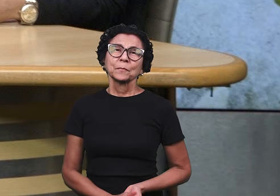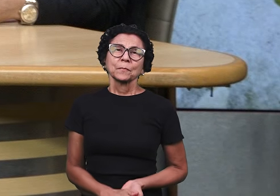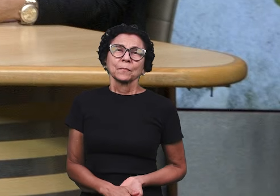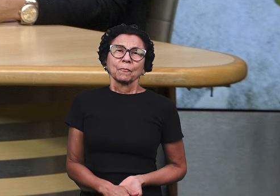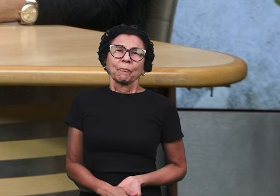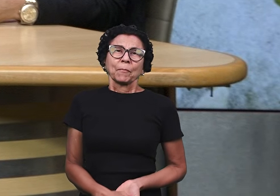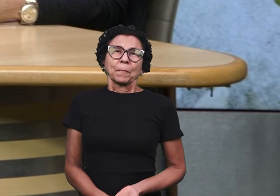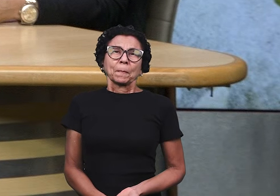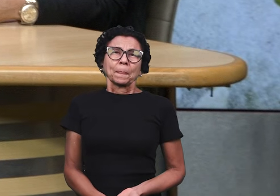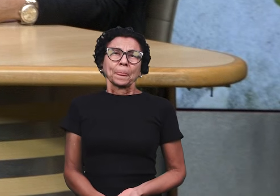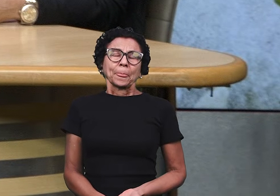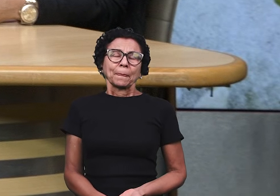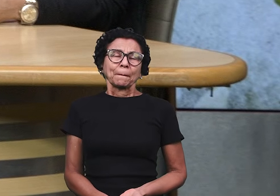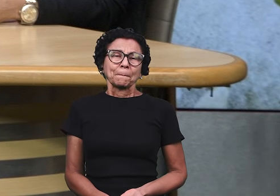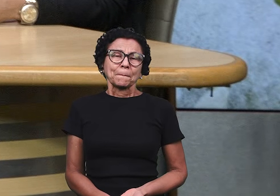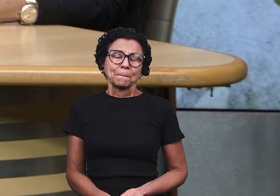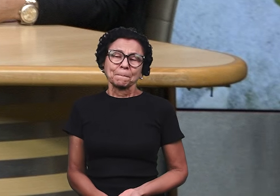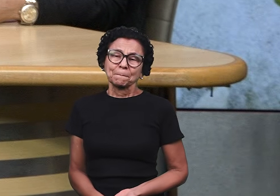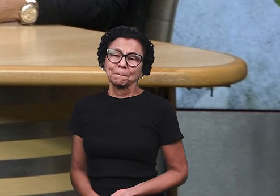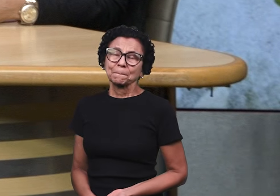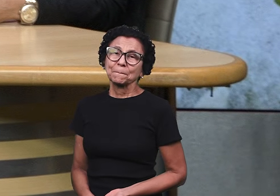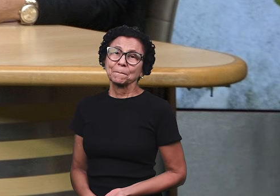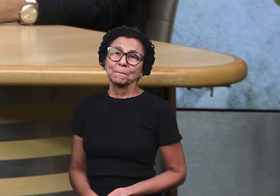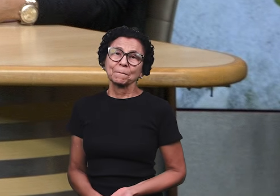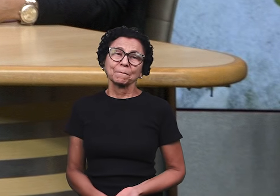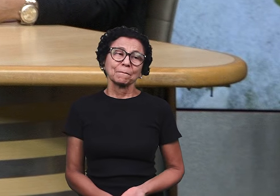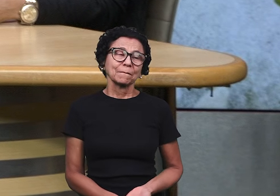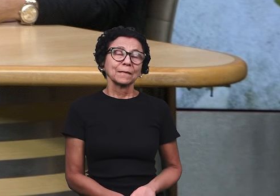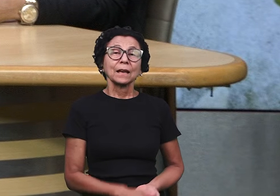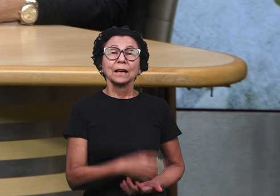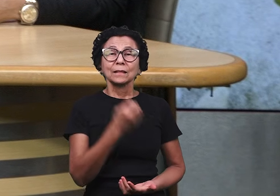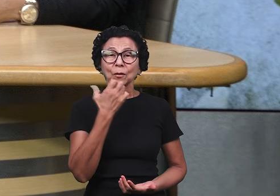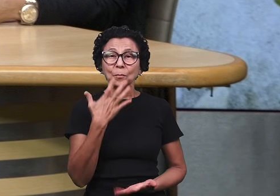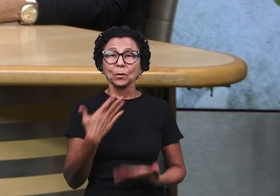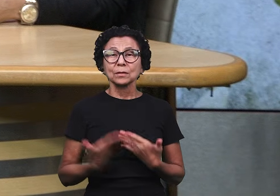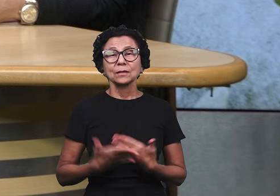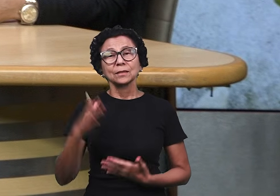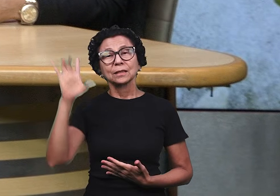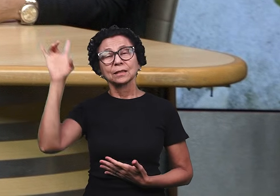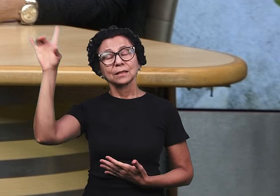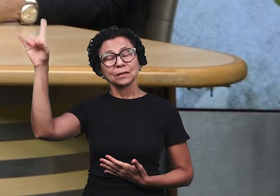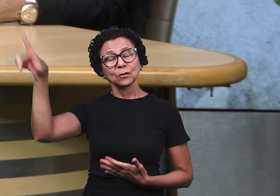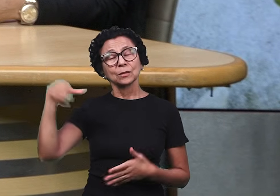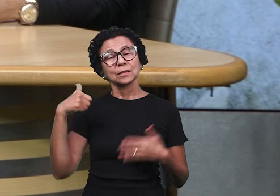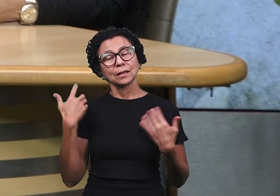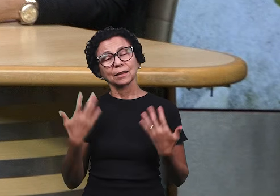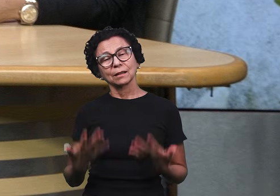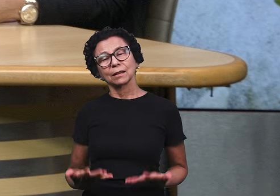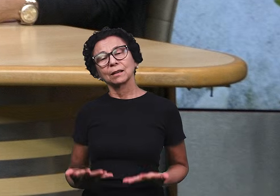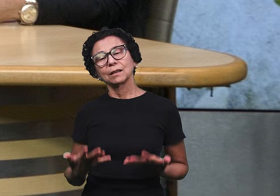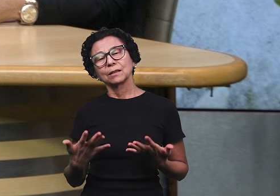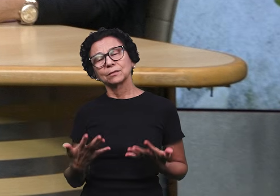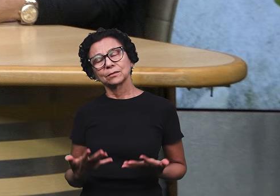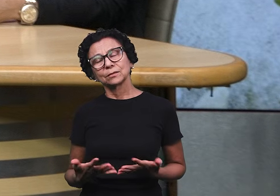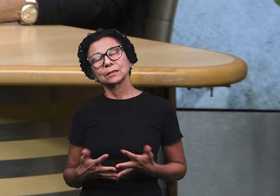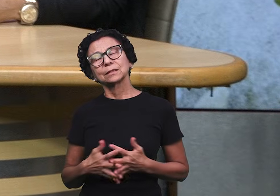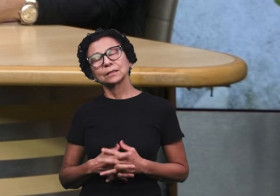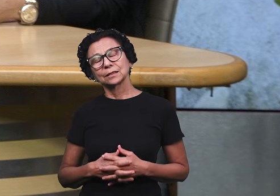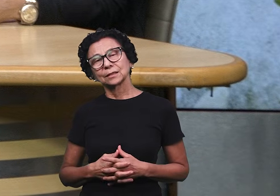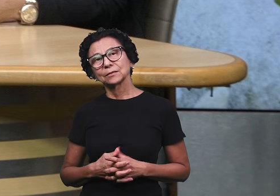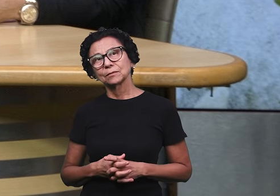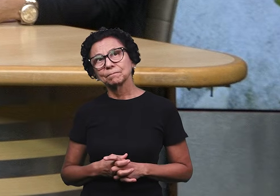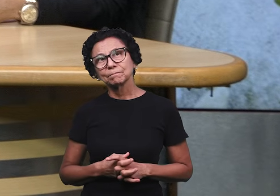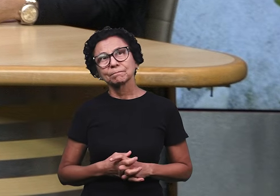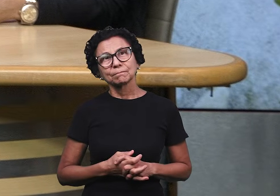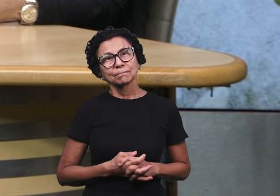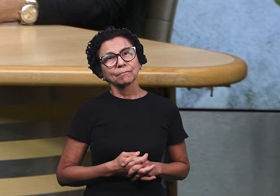ter reservas é tão leve, é tão libertador você saber que